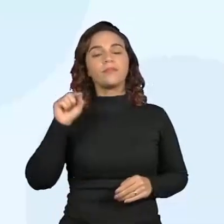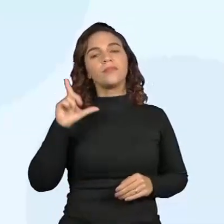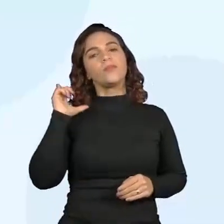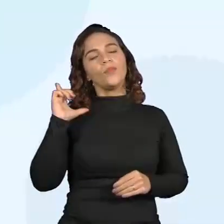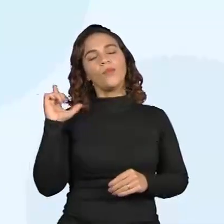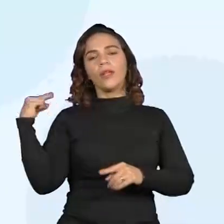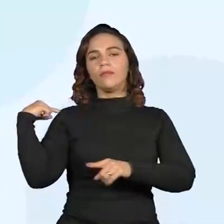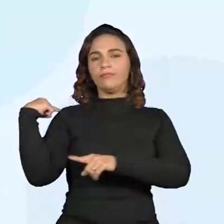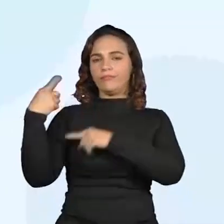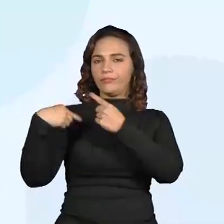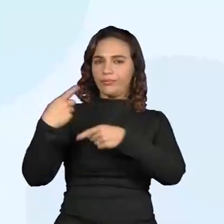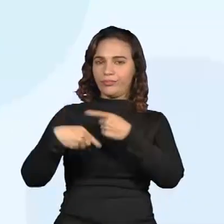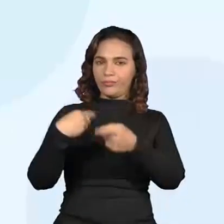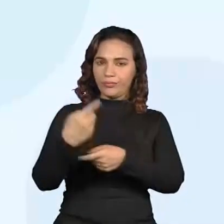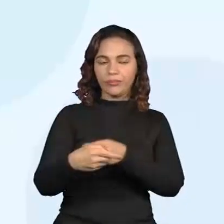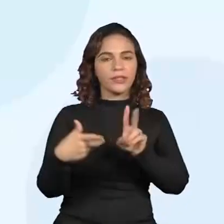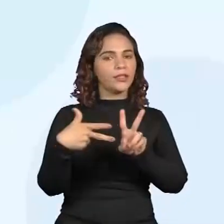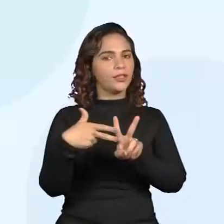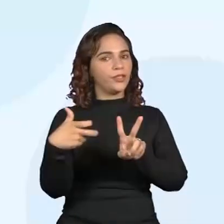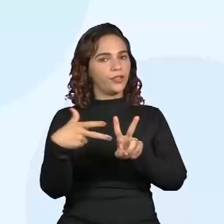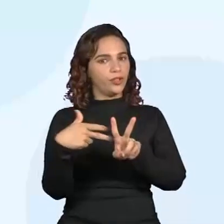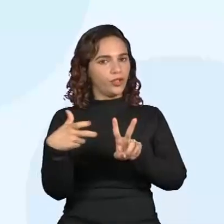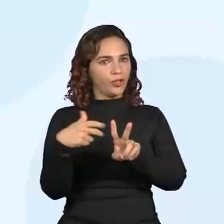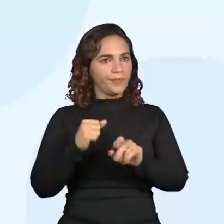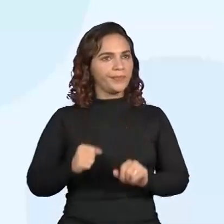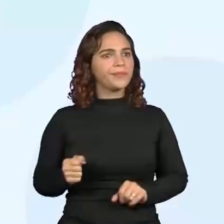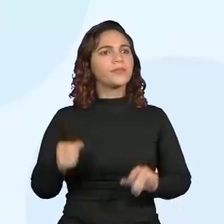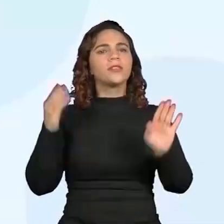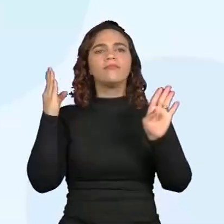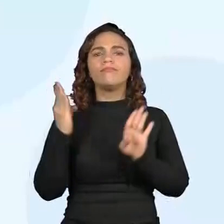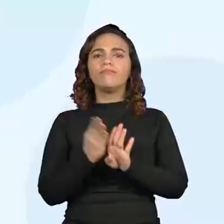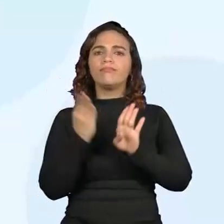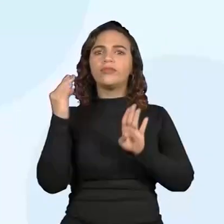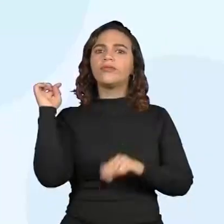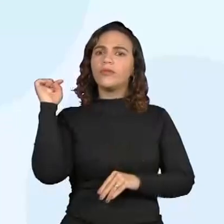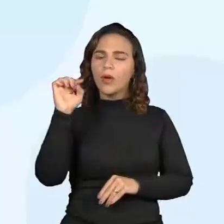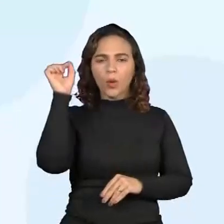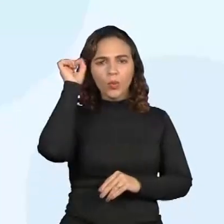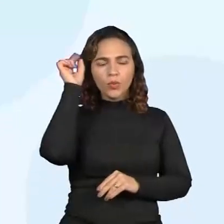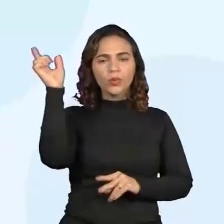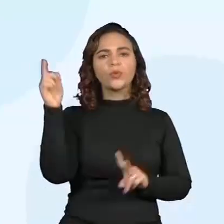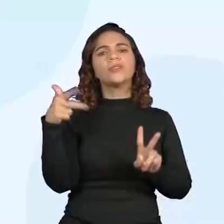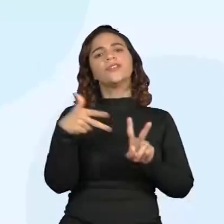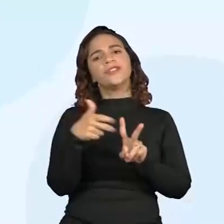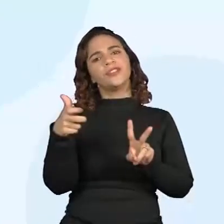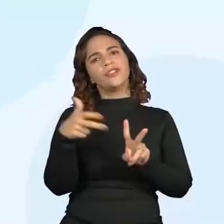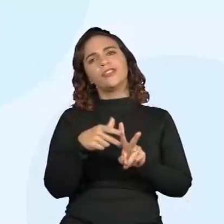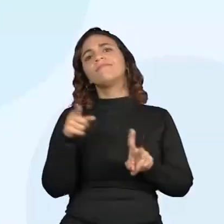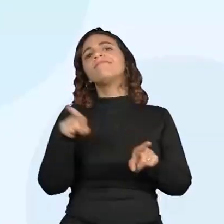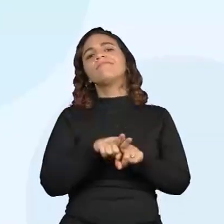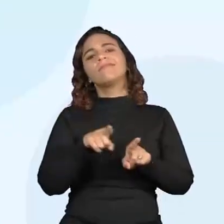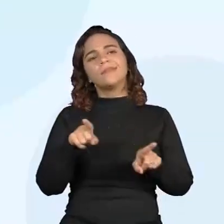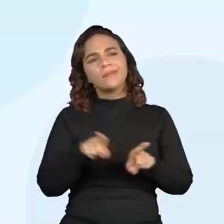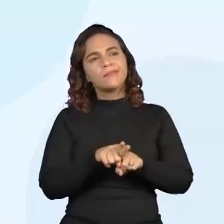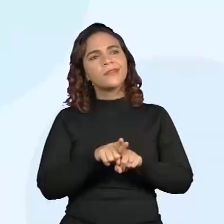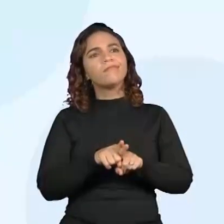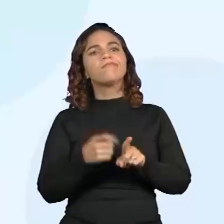raízes indígenas, para descobrirmos o quanto a cultura indígena abrilhantou a nossa